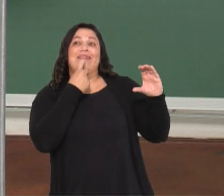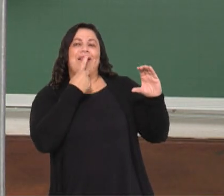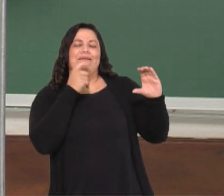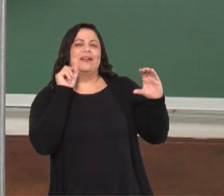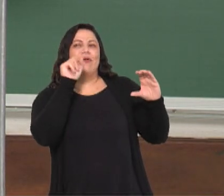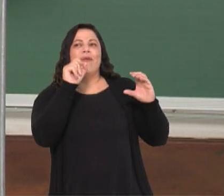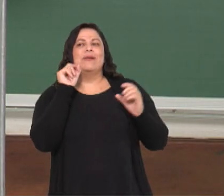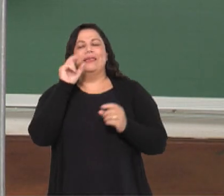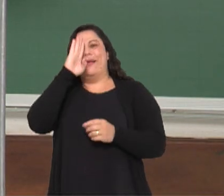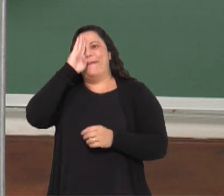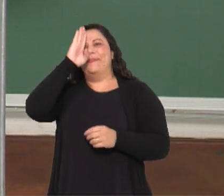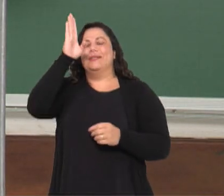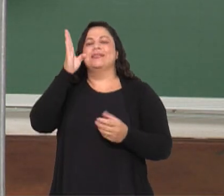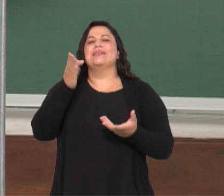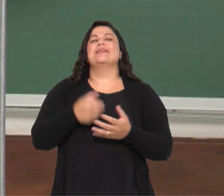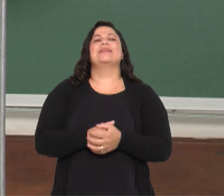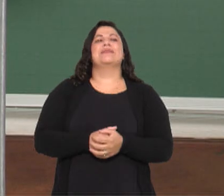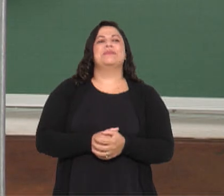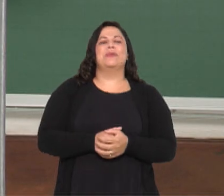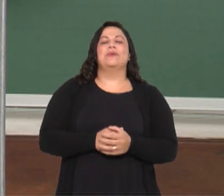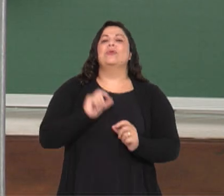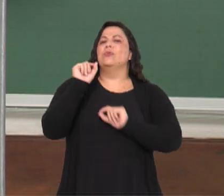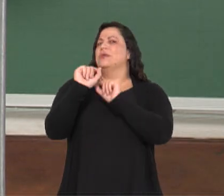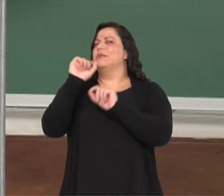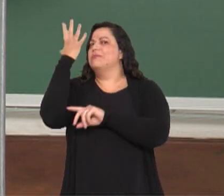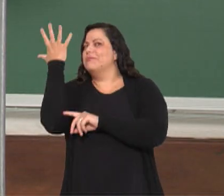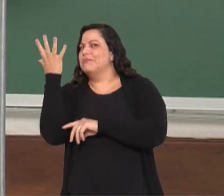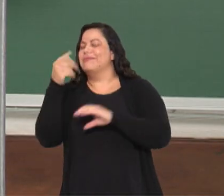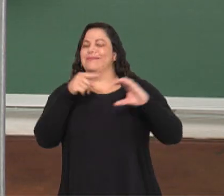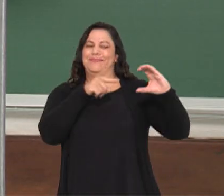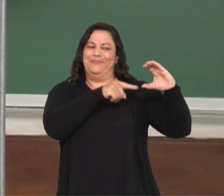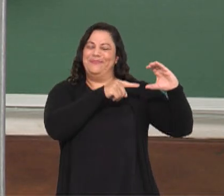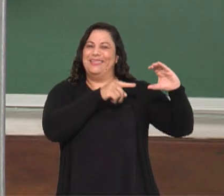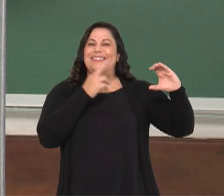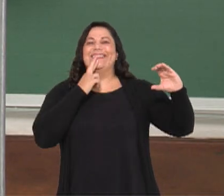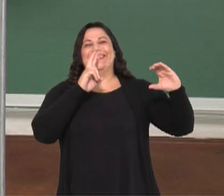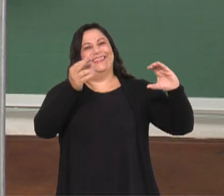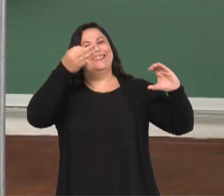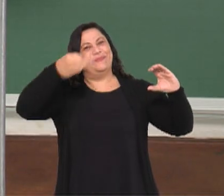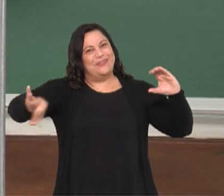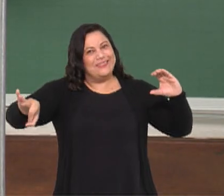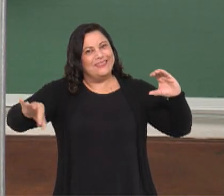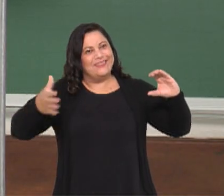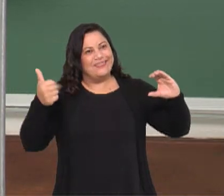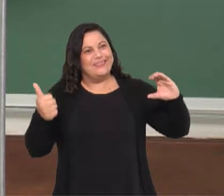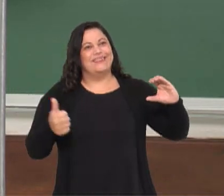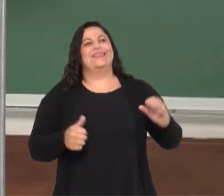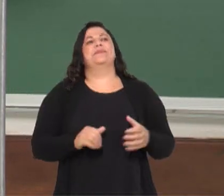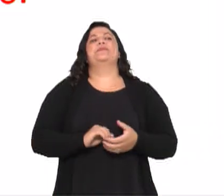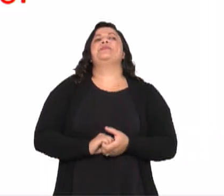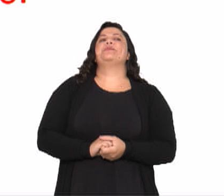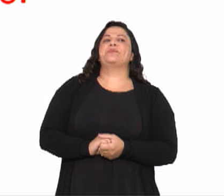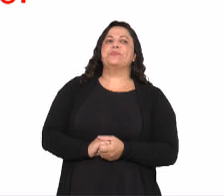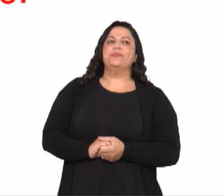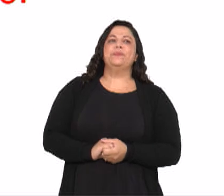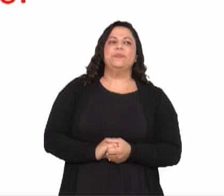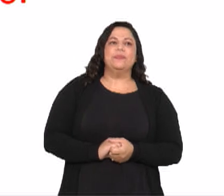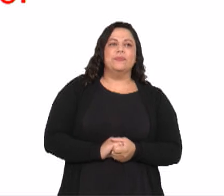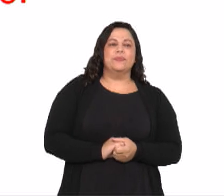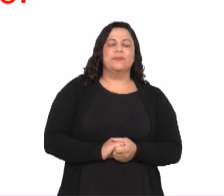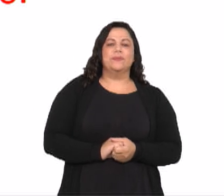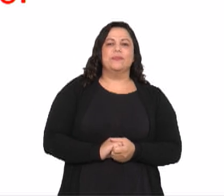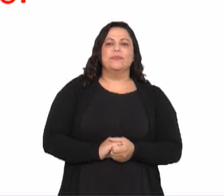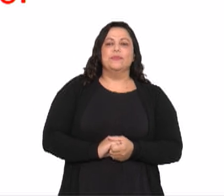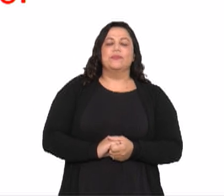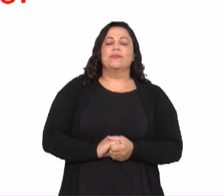qual é a ocupação ali, qual que acontece. Então a letra C é a resposta certa, mas vamos ver. Então a ocupação do Paraná, olha, ocorre